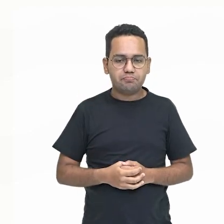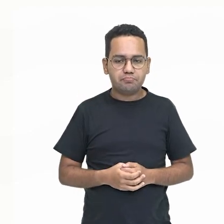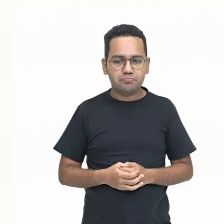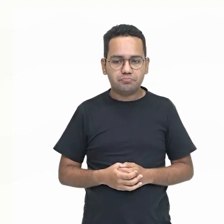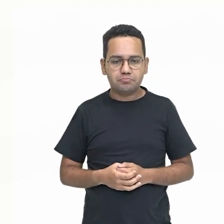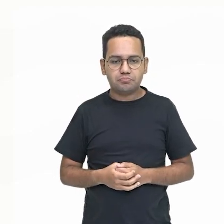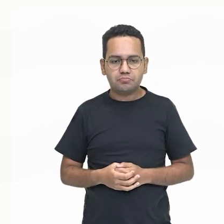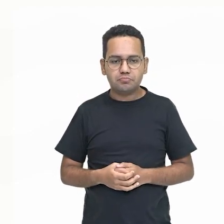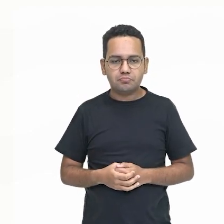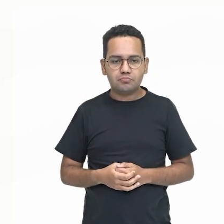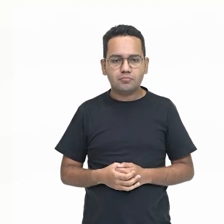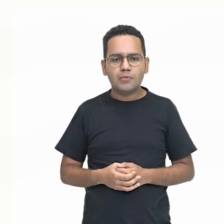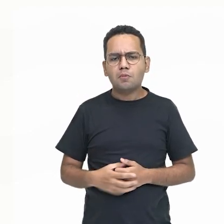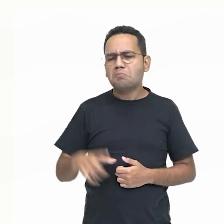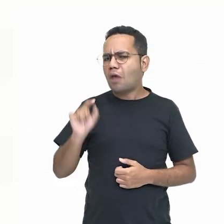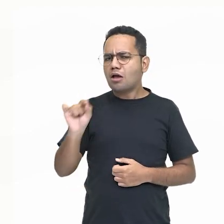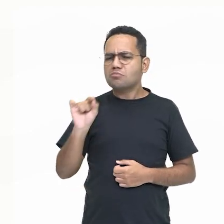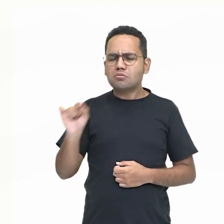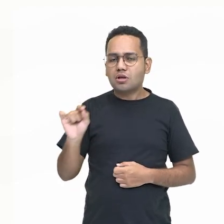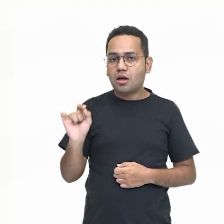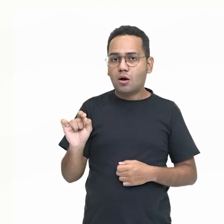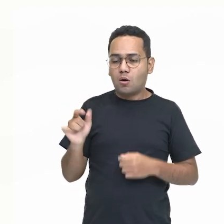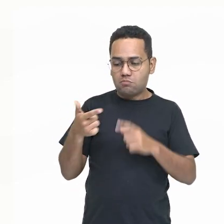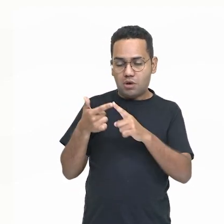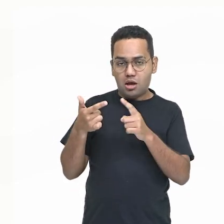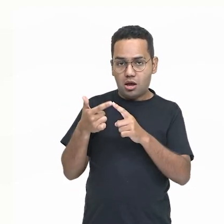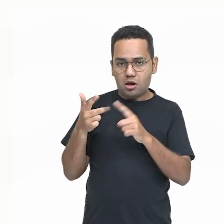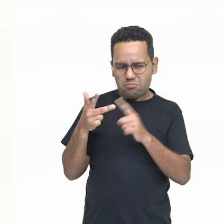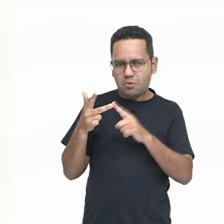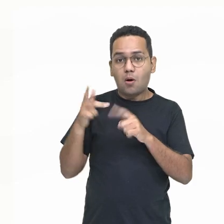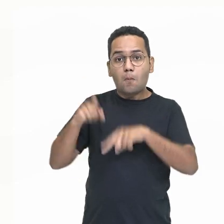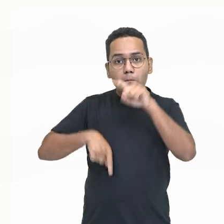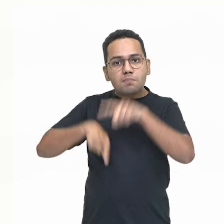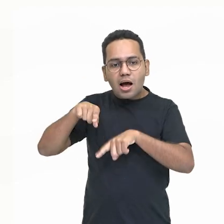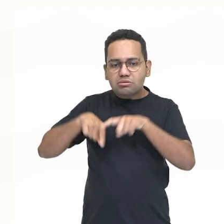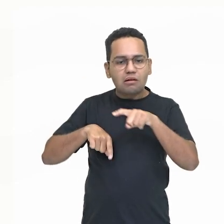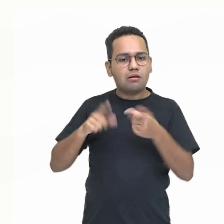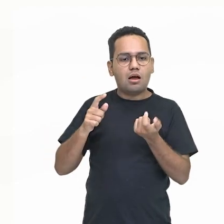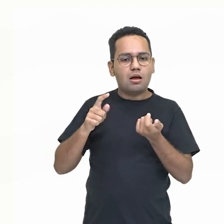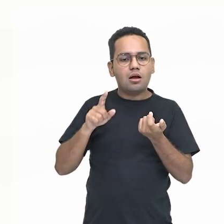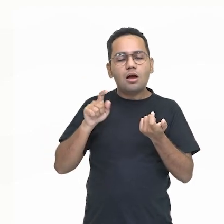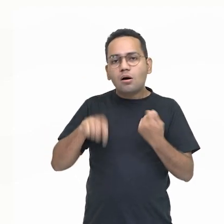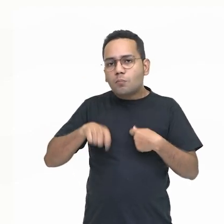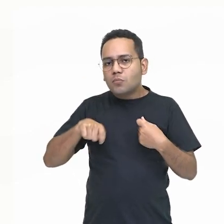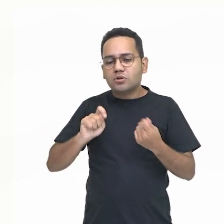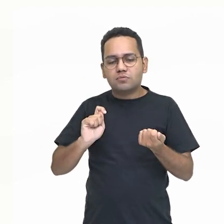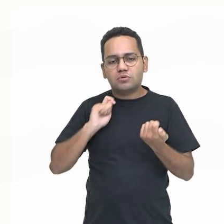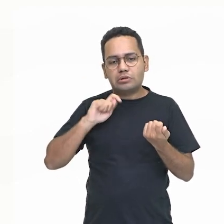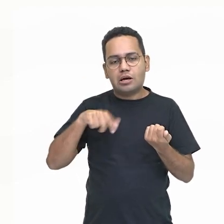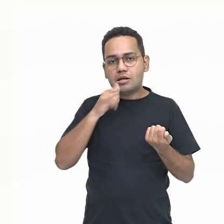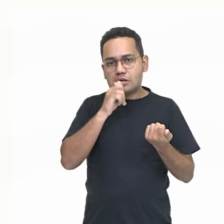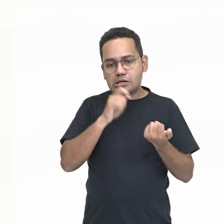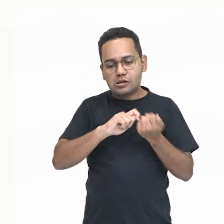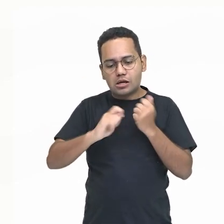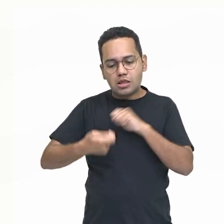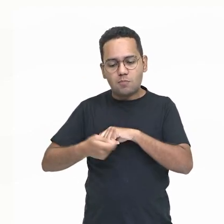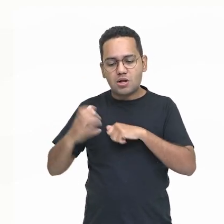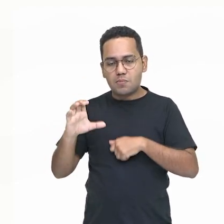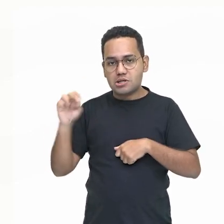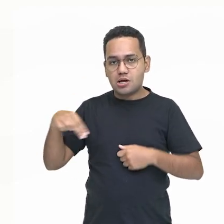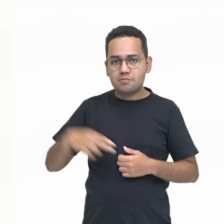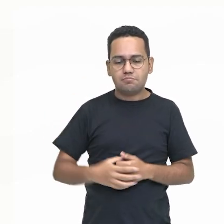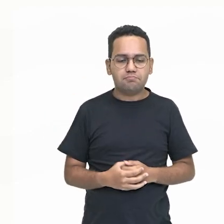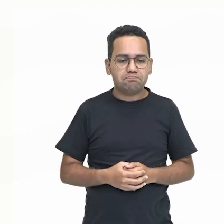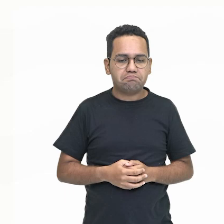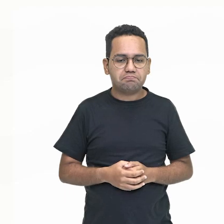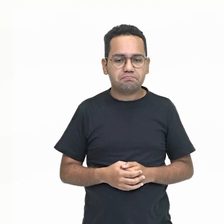é aquele que converte energia elétrica em outra modalidade de energia. Outra coisa também,